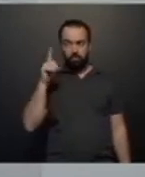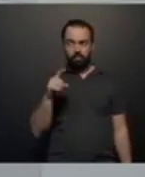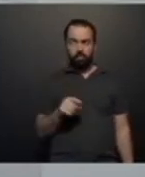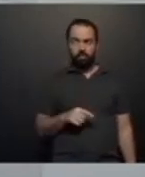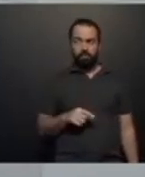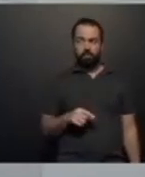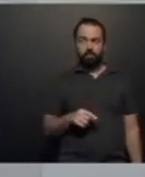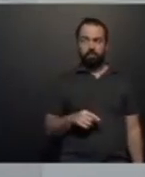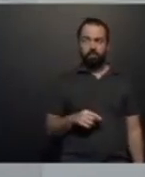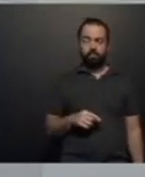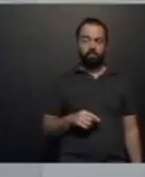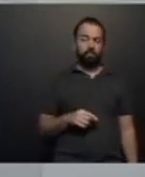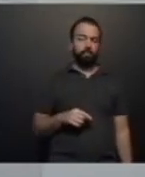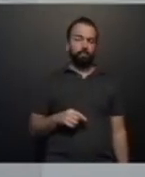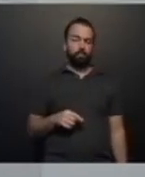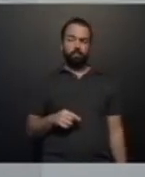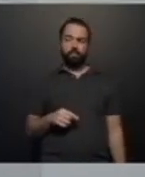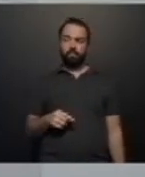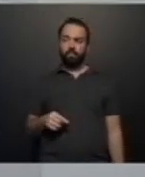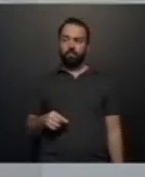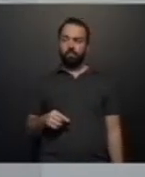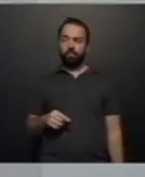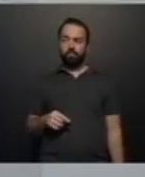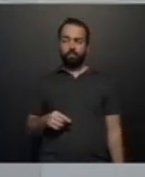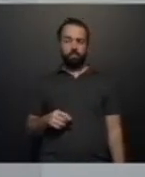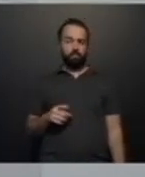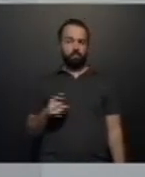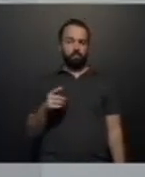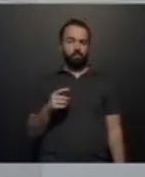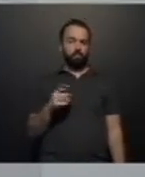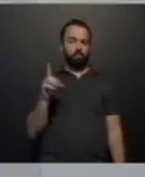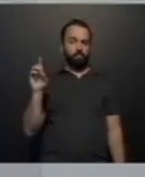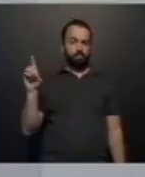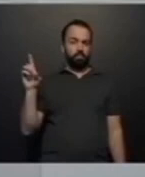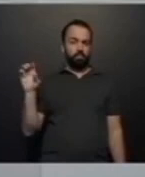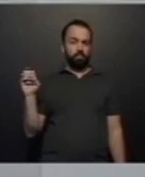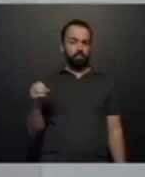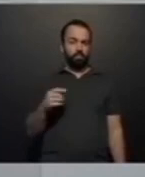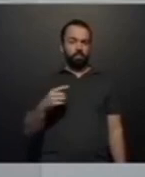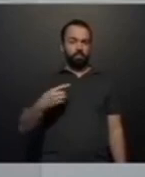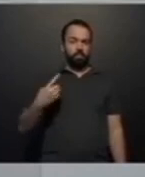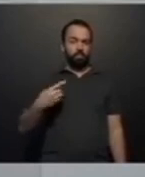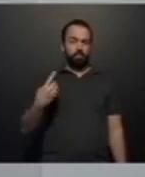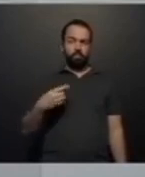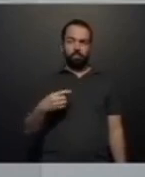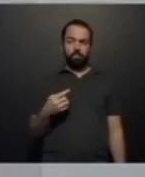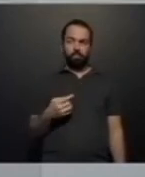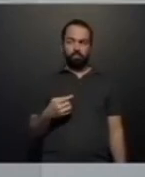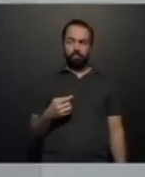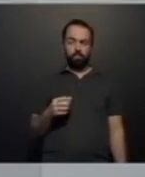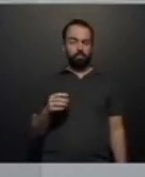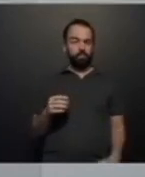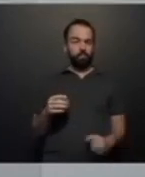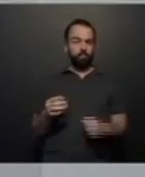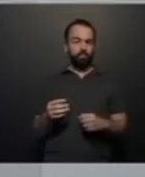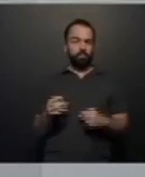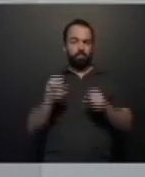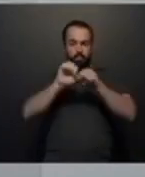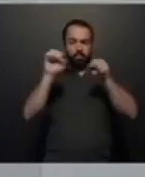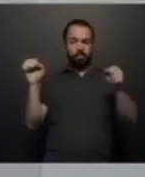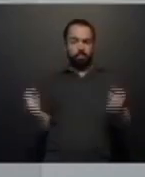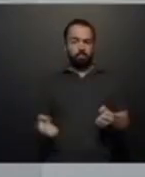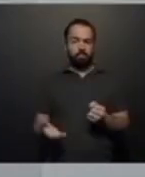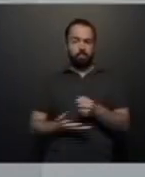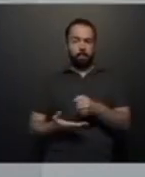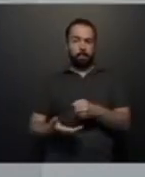Vou passar para vocês agora aqui os 10 primeiros números do sistema binário e a sua leitura. Então, eu tenho